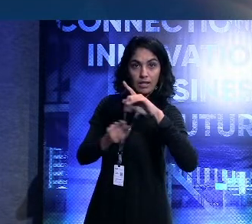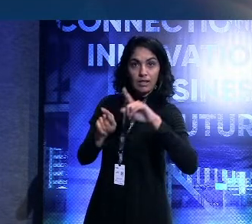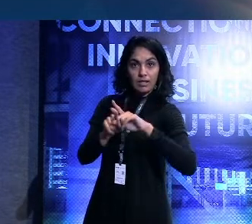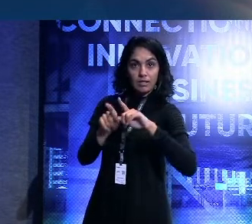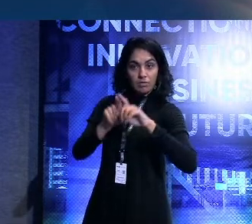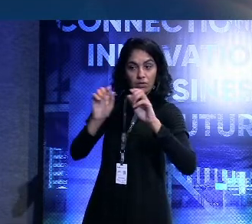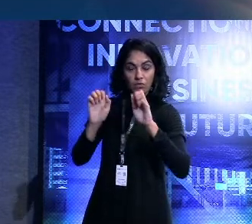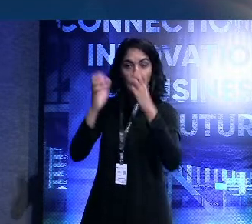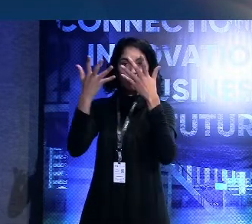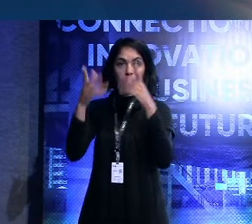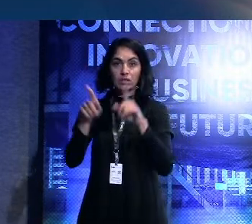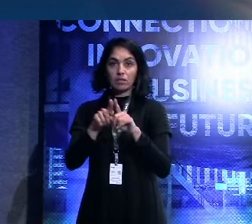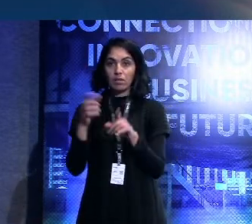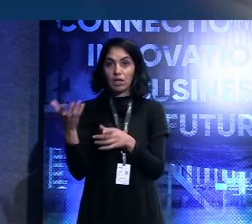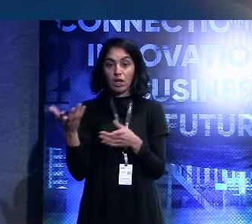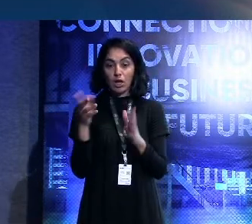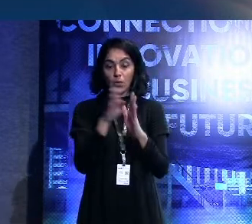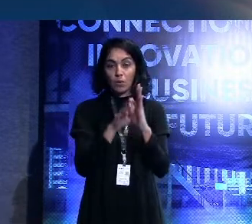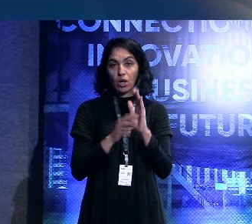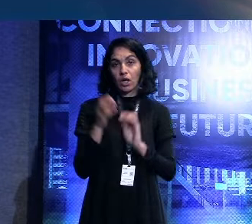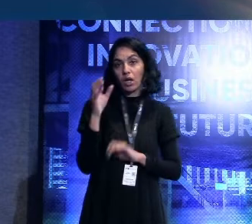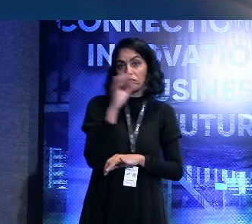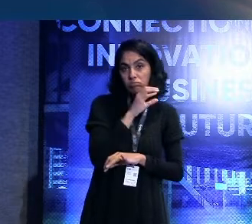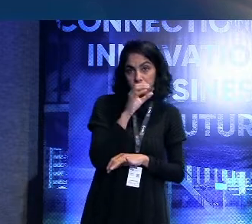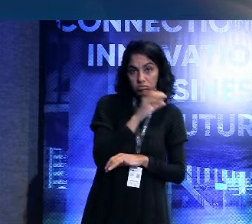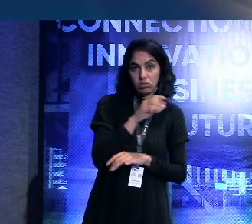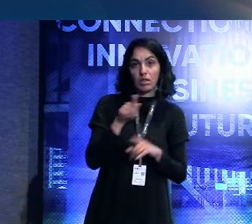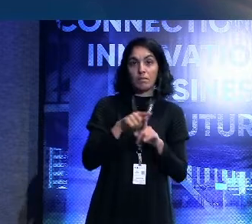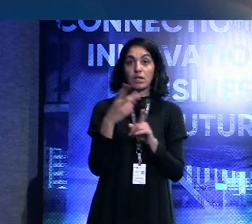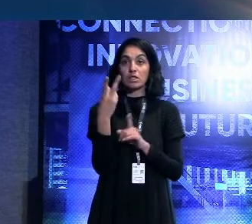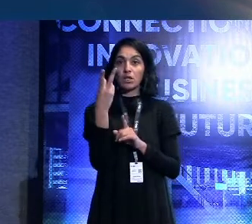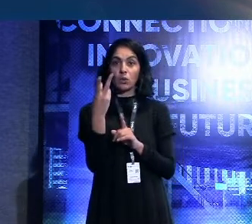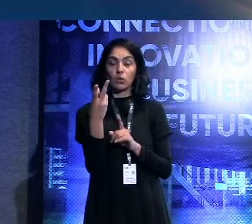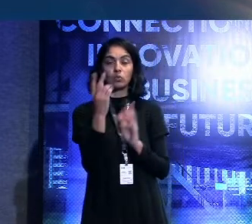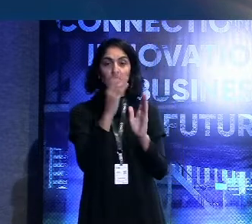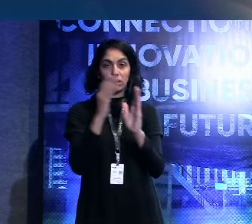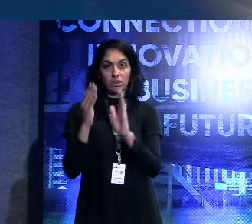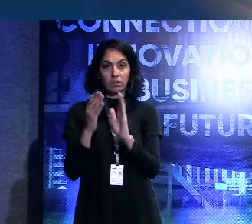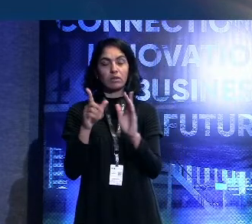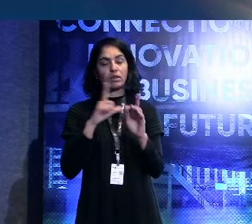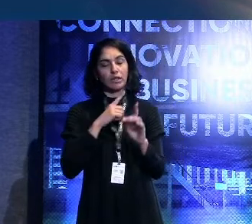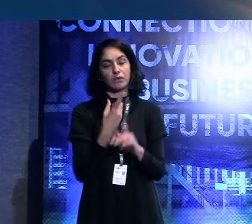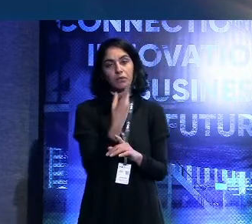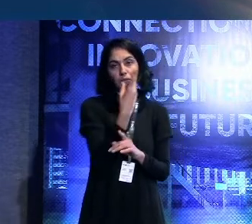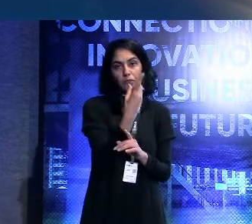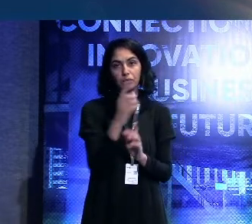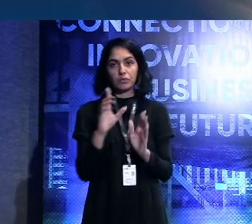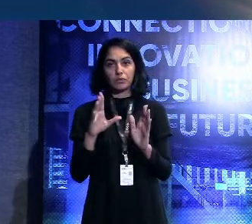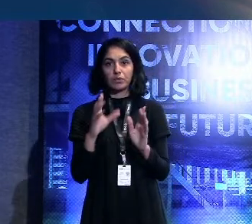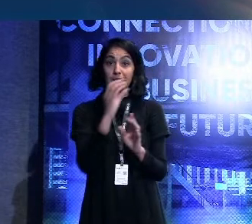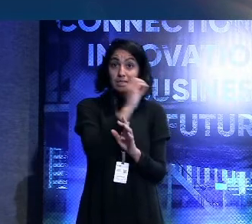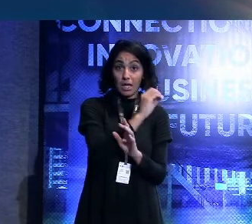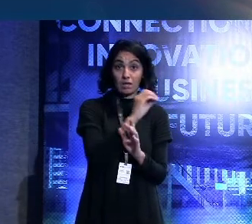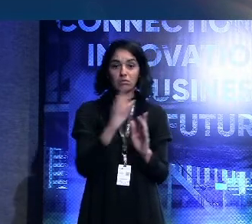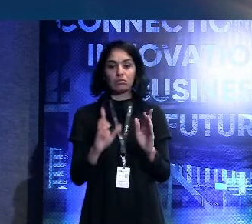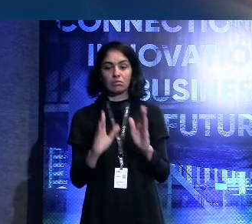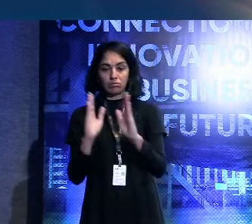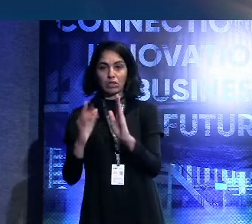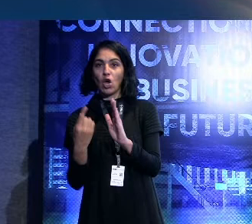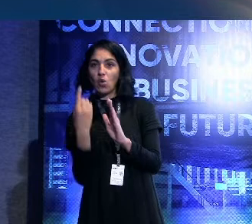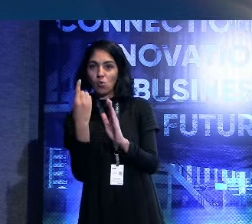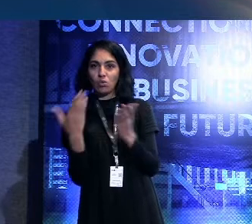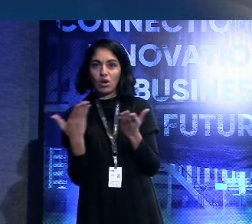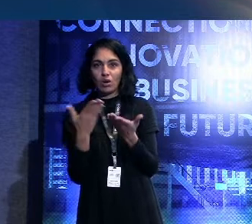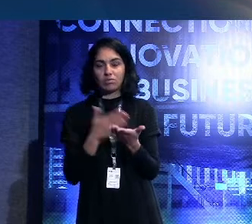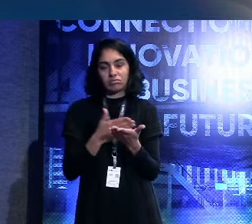nosso programa de aceleração, que está na sua segunda edição também, no BET 1, a gente teve o BET 0 no ano passado, estamos no BET 1 do programa, que vem consolidando também a